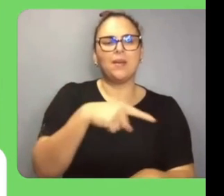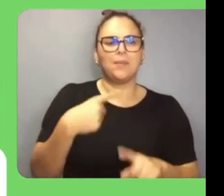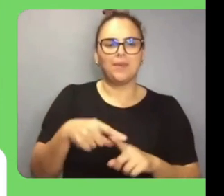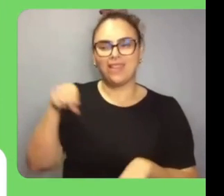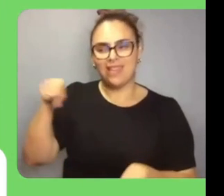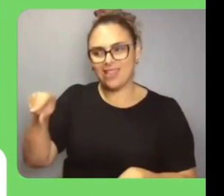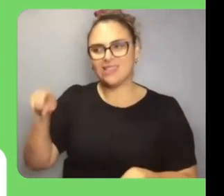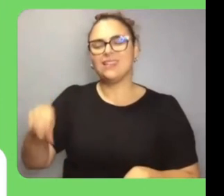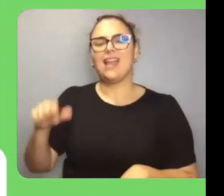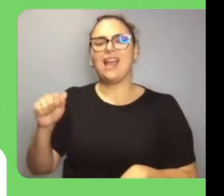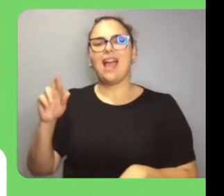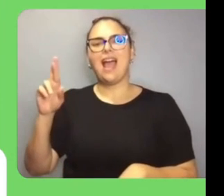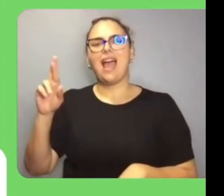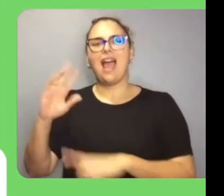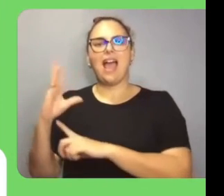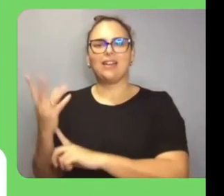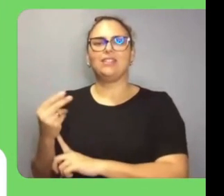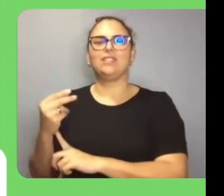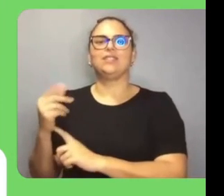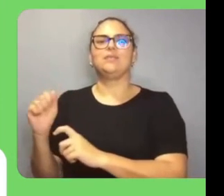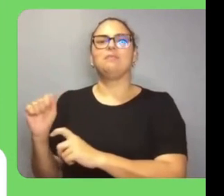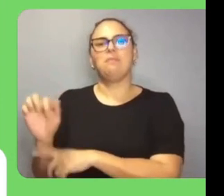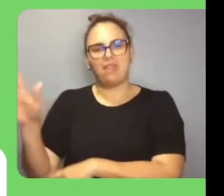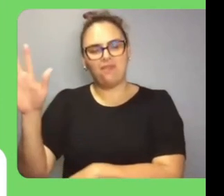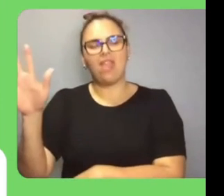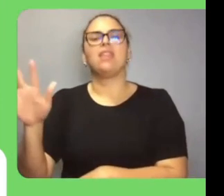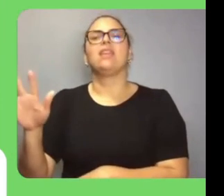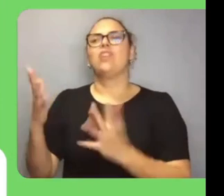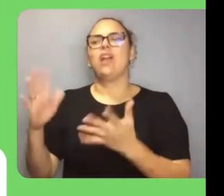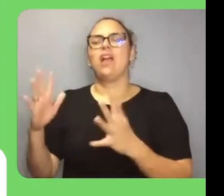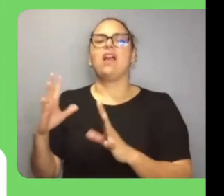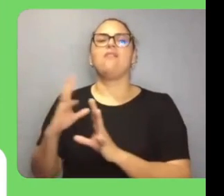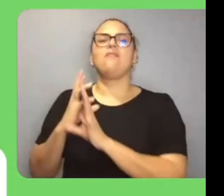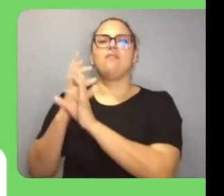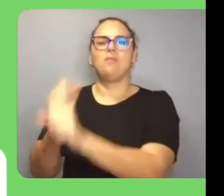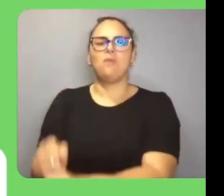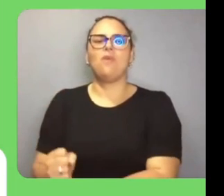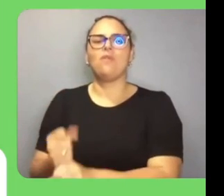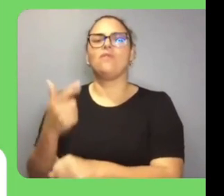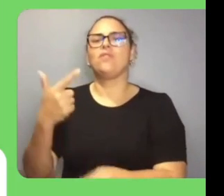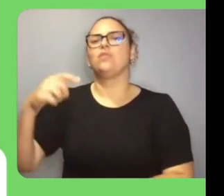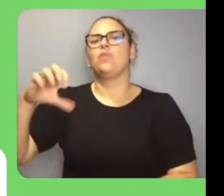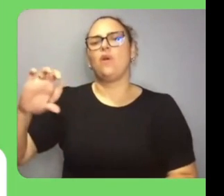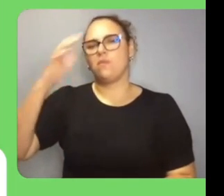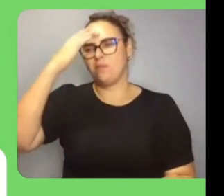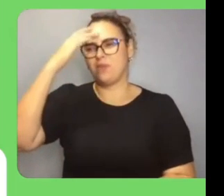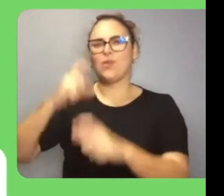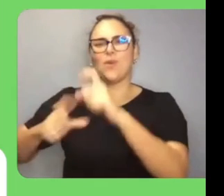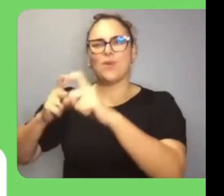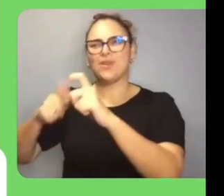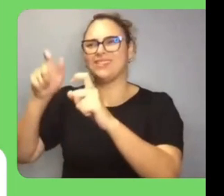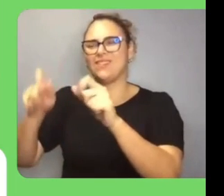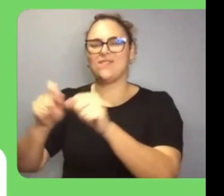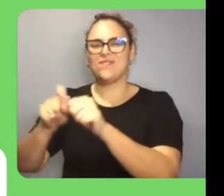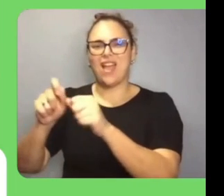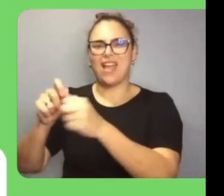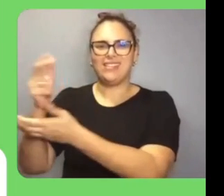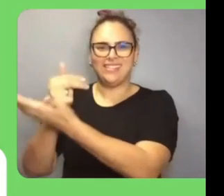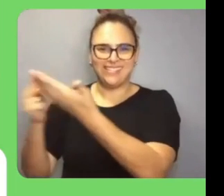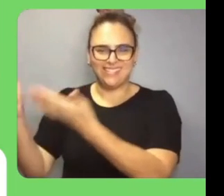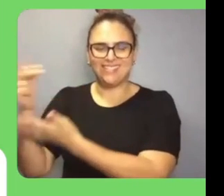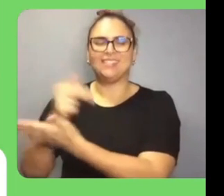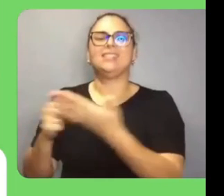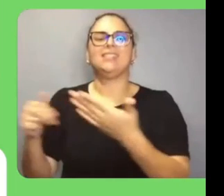gente já formou aí mais ou menos 20 novos quadrinistas para o mercado. E, assim, formou de fato, sabe? É uma